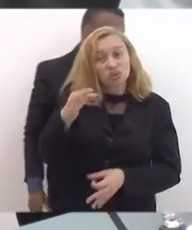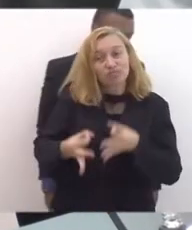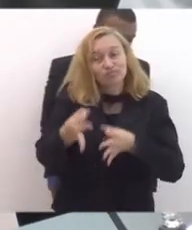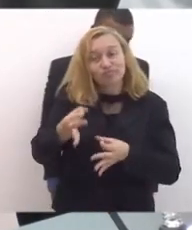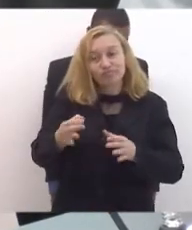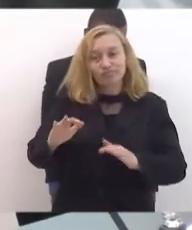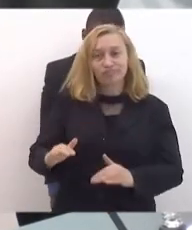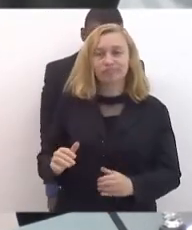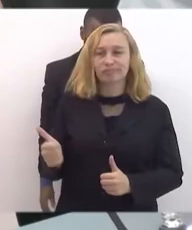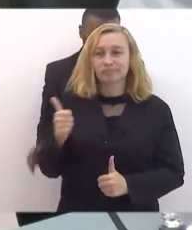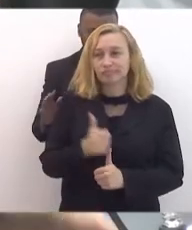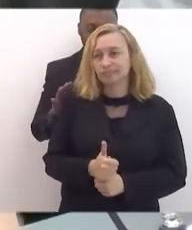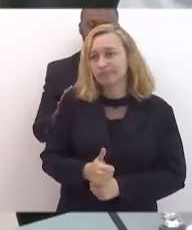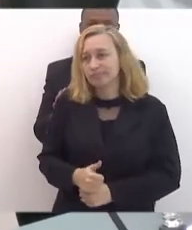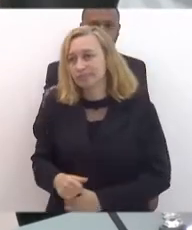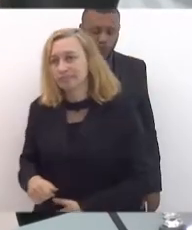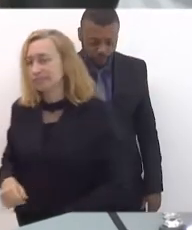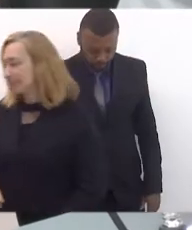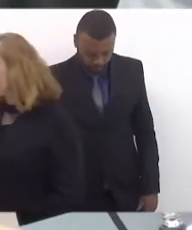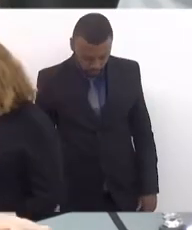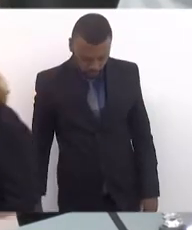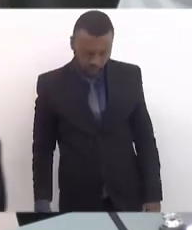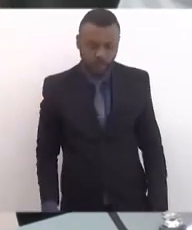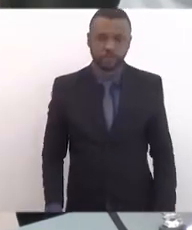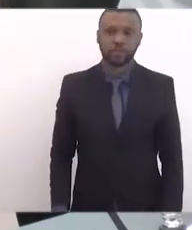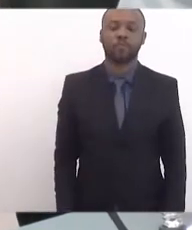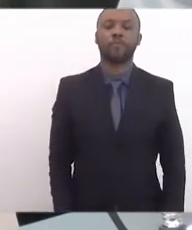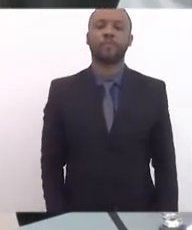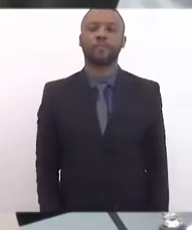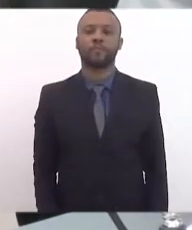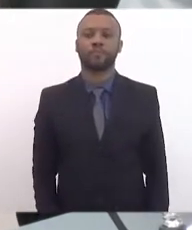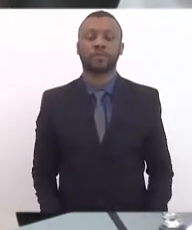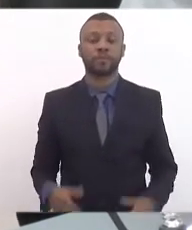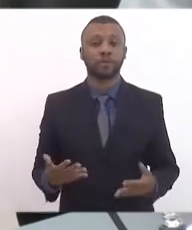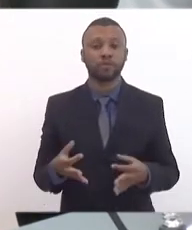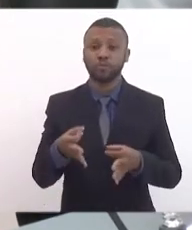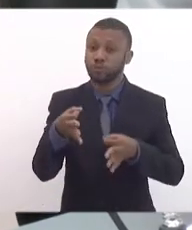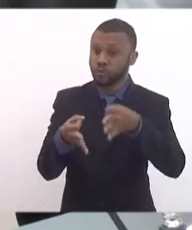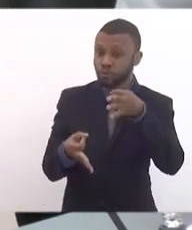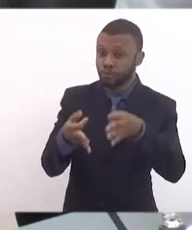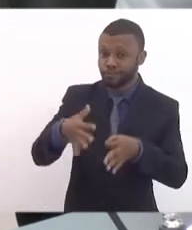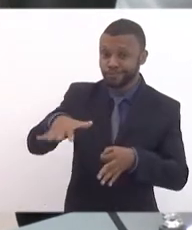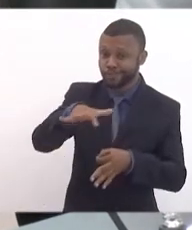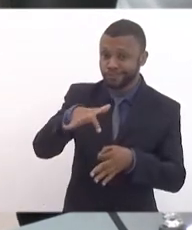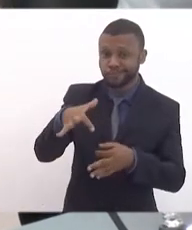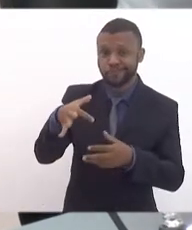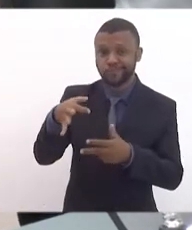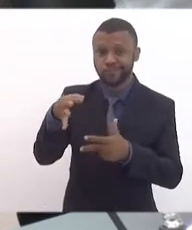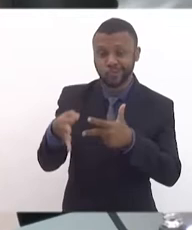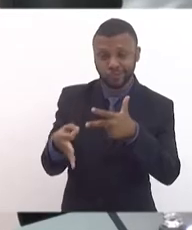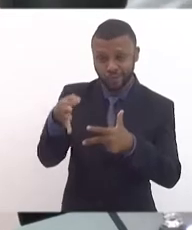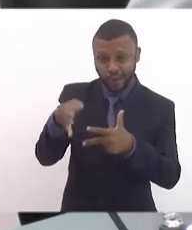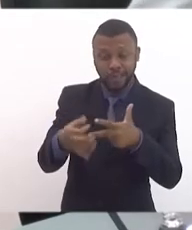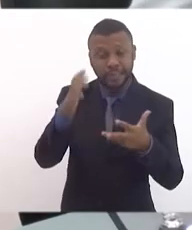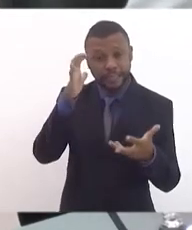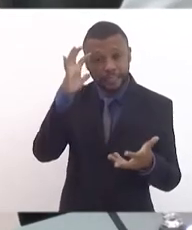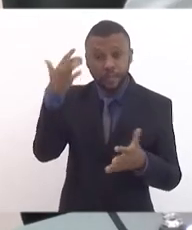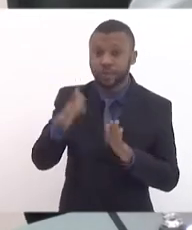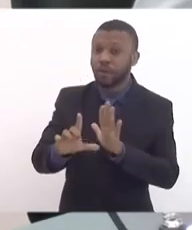judiciário o judiciário decidiu que aquela lei dos Atacadistas é constitucional